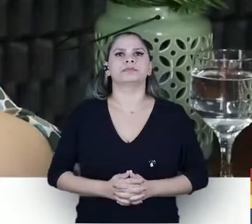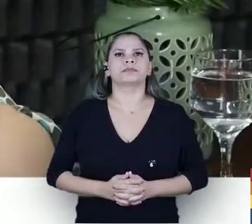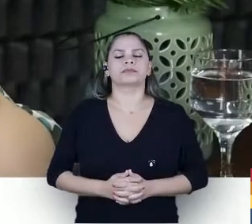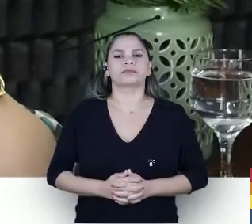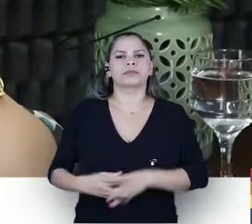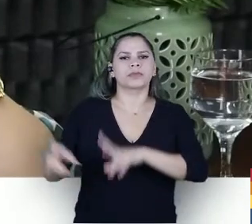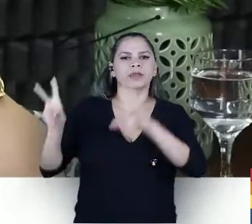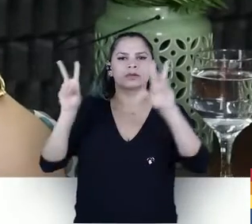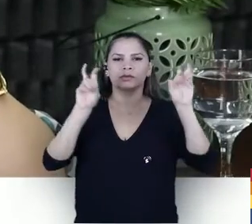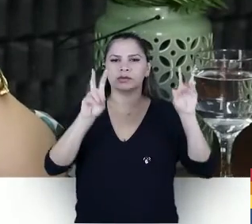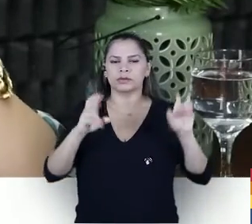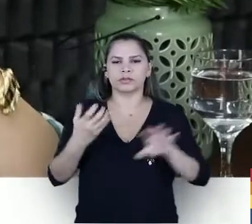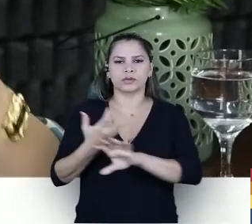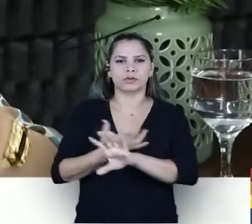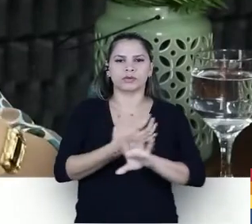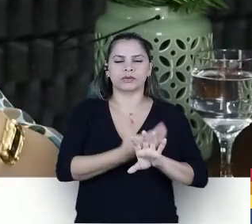áreas,